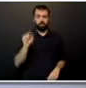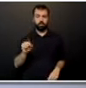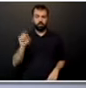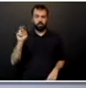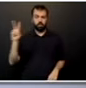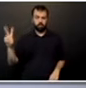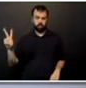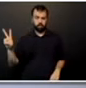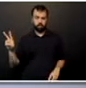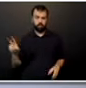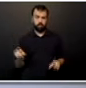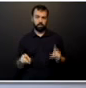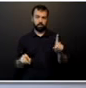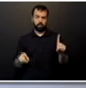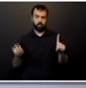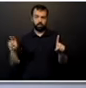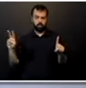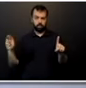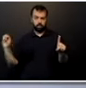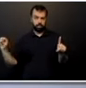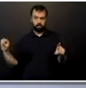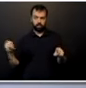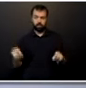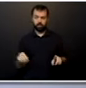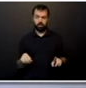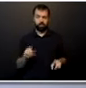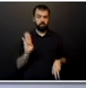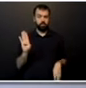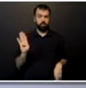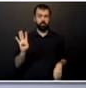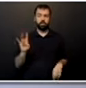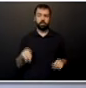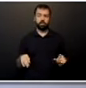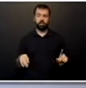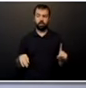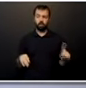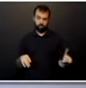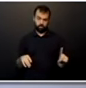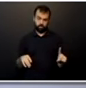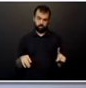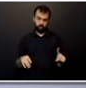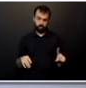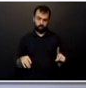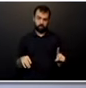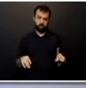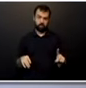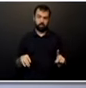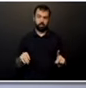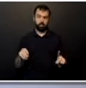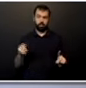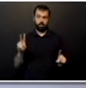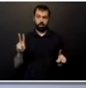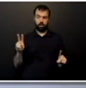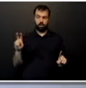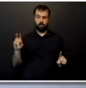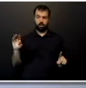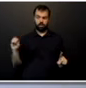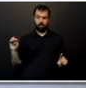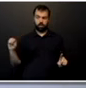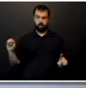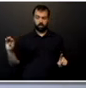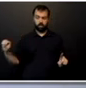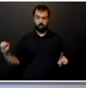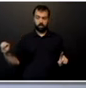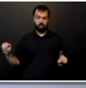equivale a 20 cm no mapa a segunda alternativa diz assim que cada 1 cm no papel